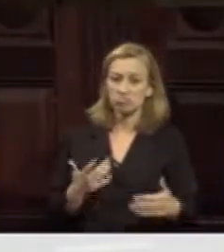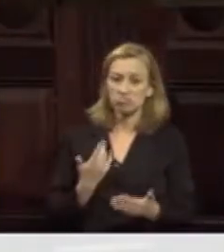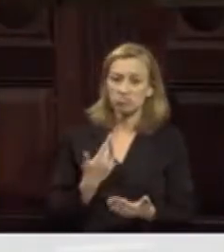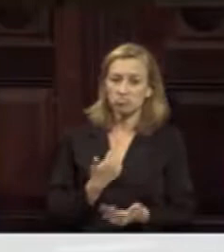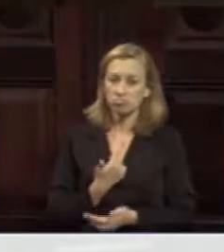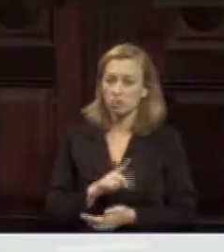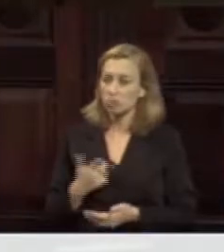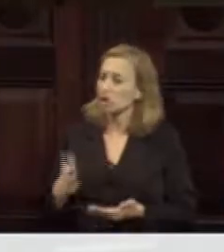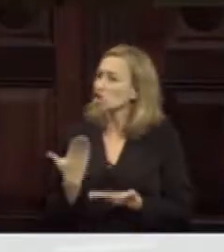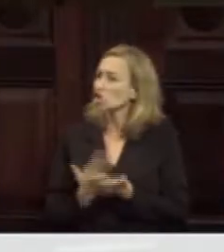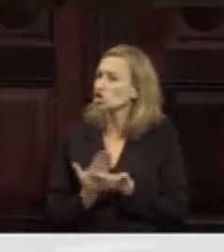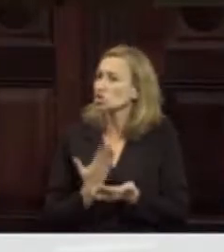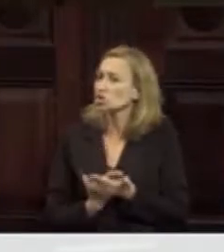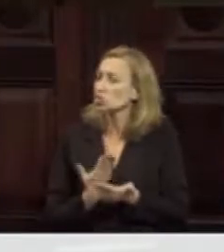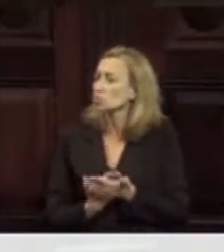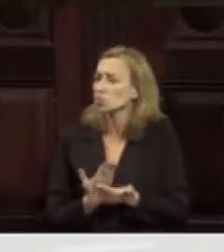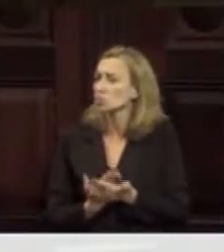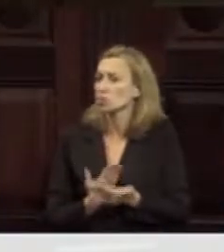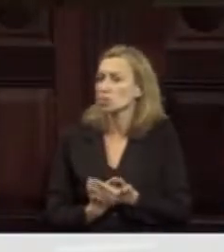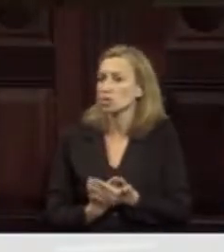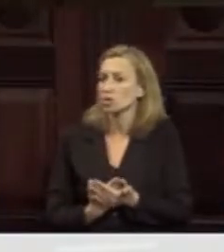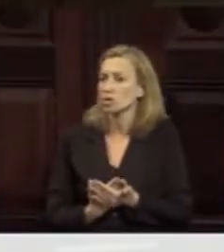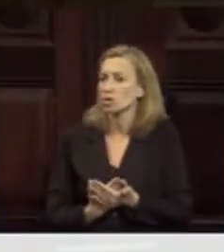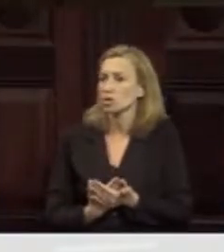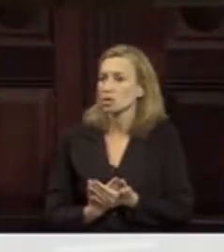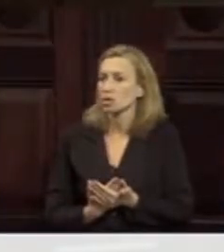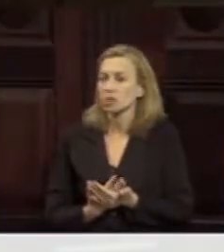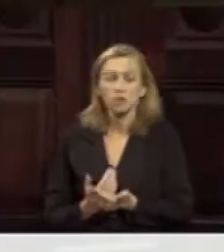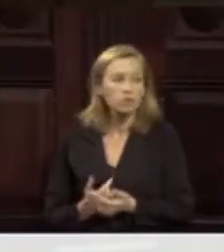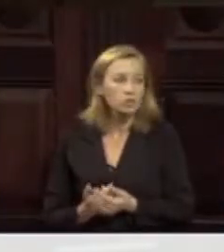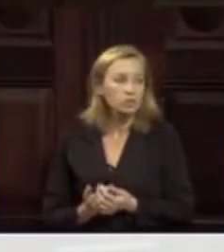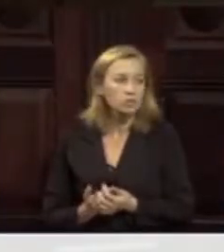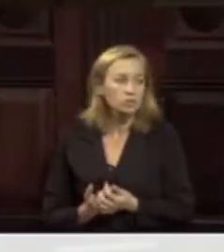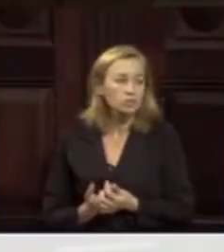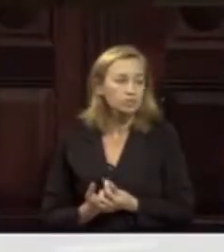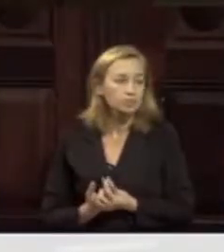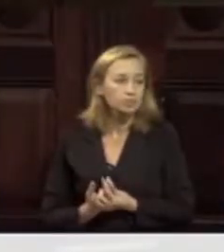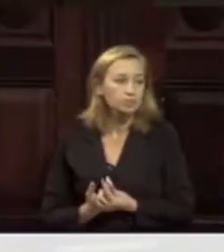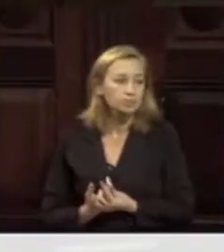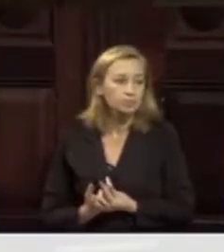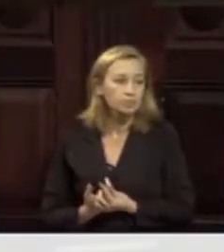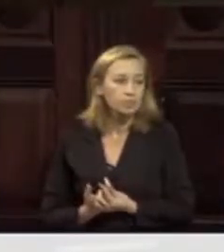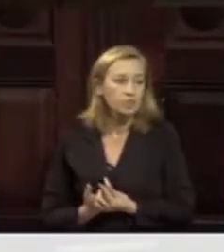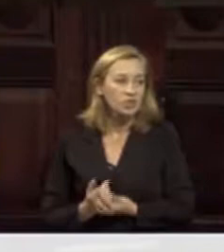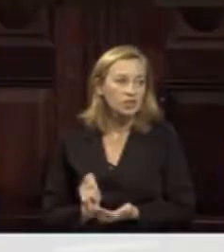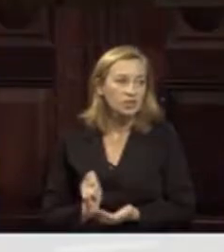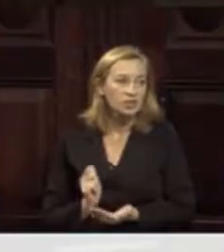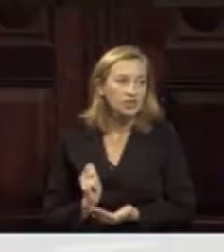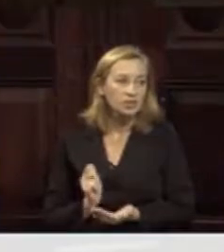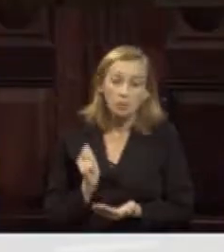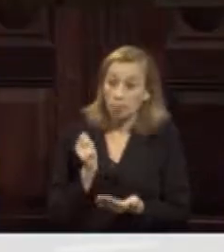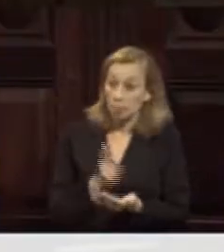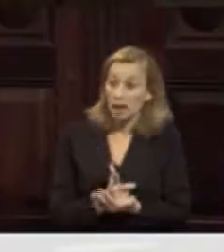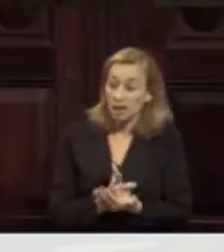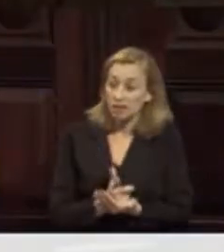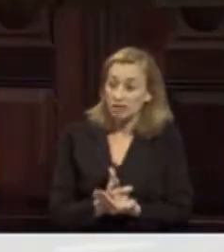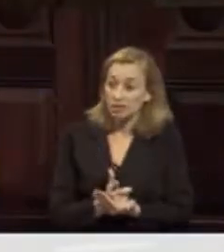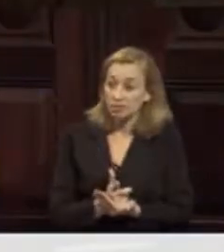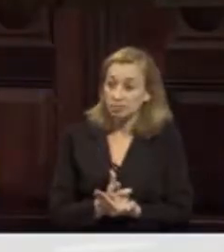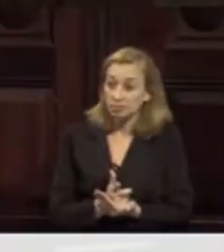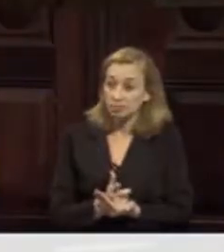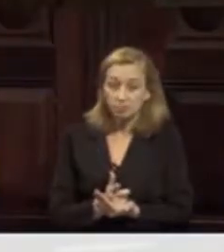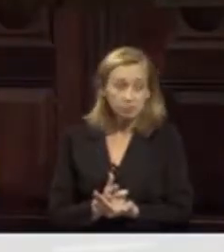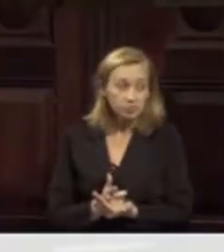fazer algo cruzado em que, ao mesmo tempo que se tivesse pagando, ainda que pelo leilão